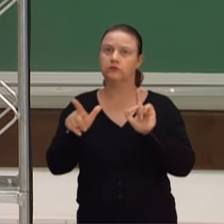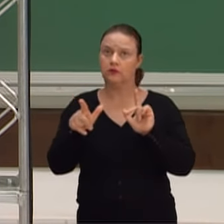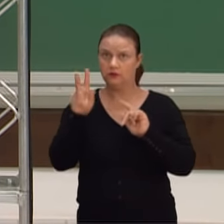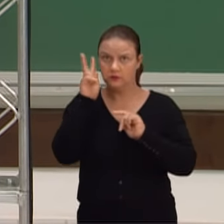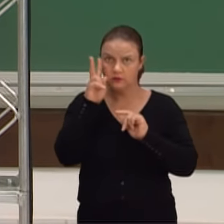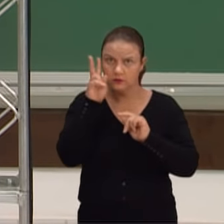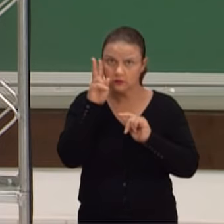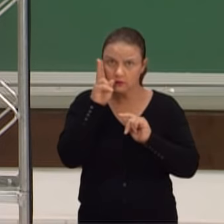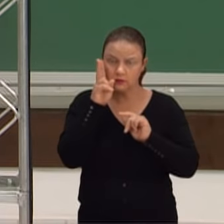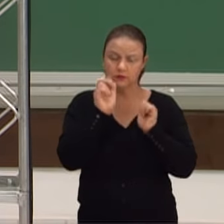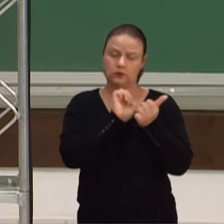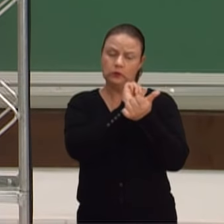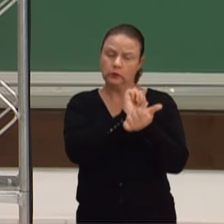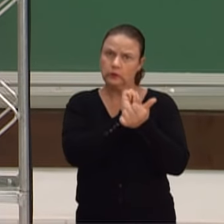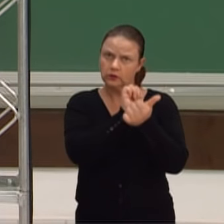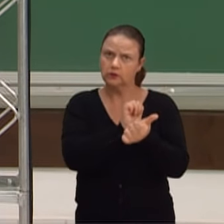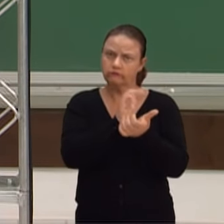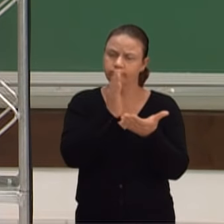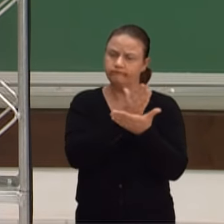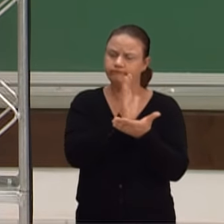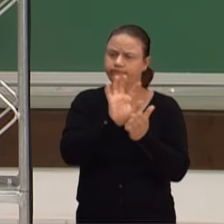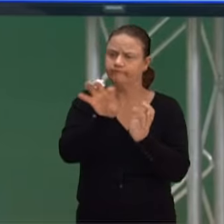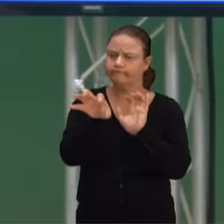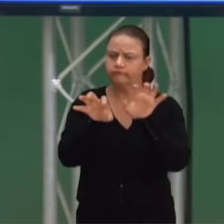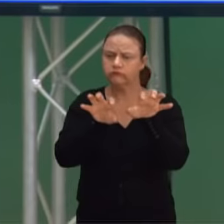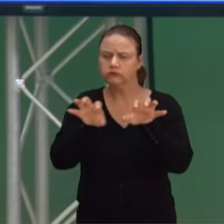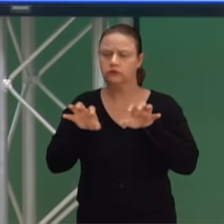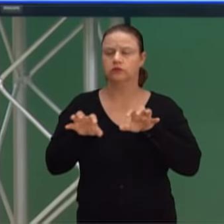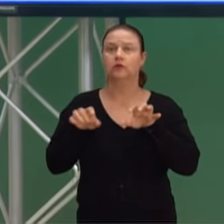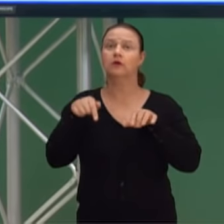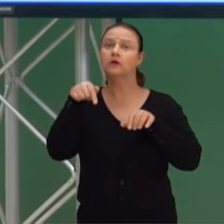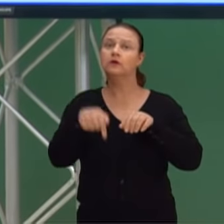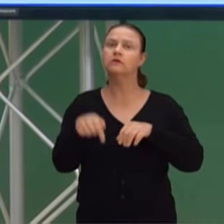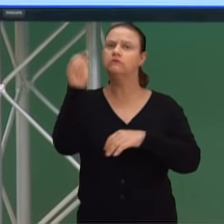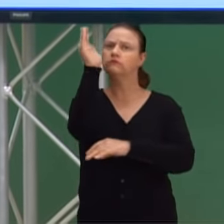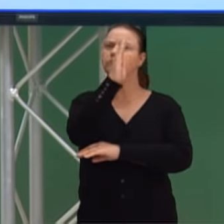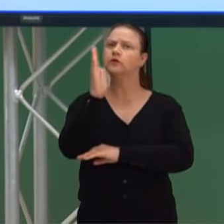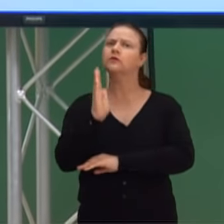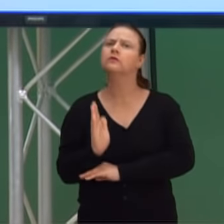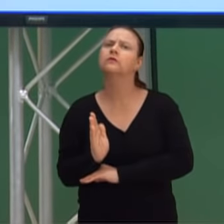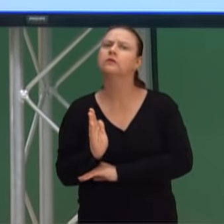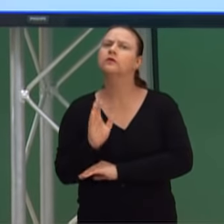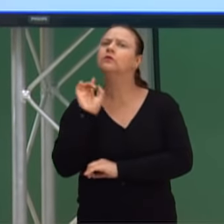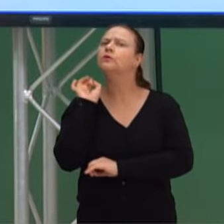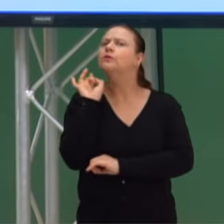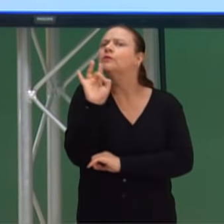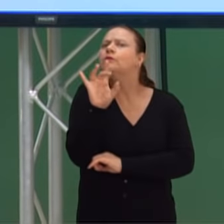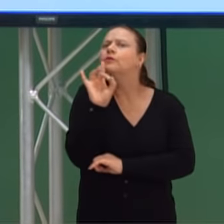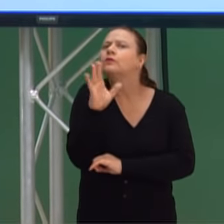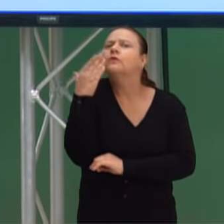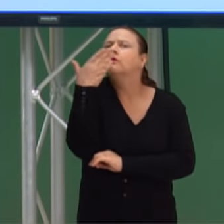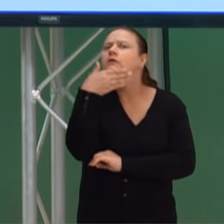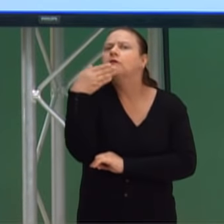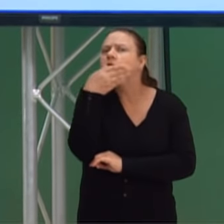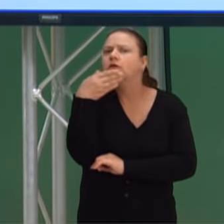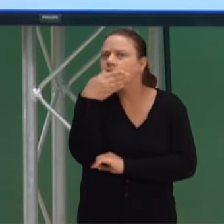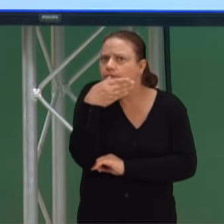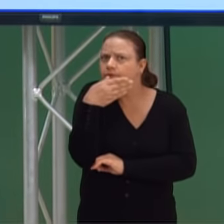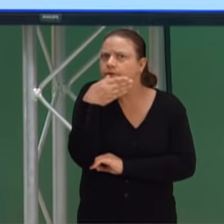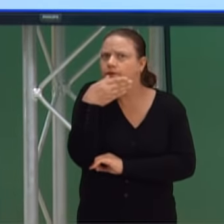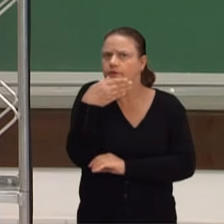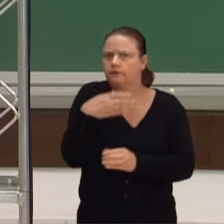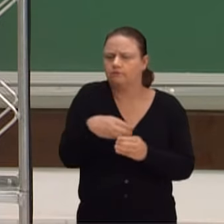engenho então tinha essas pequenas divisões. O Brasil não era só cana-de-açúcar. Havia